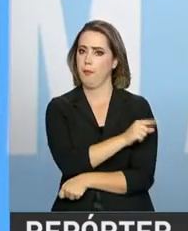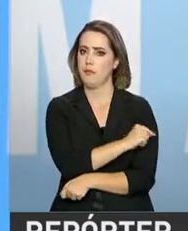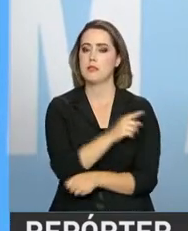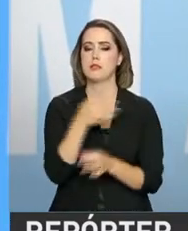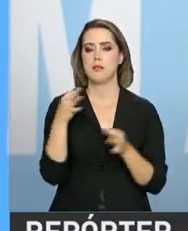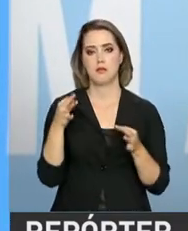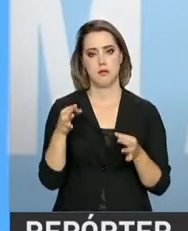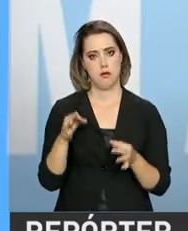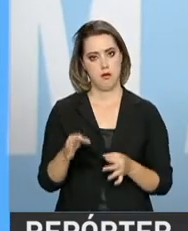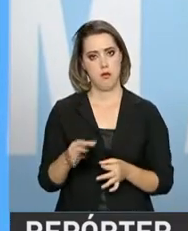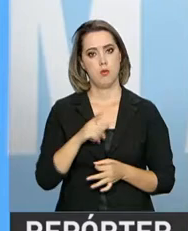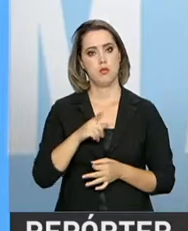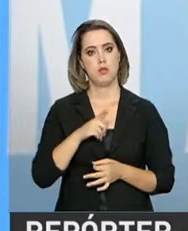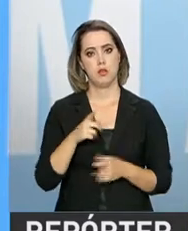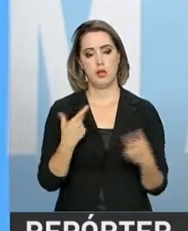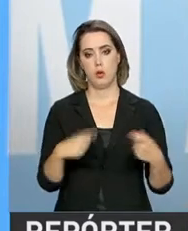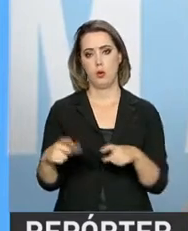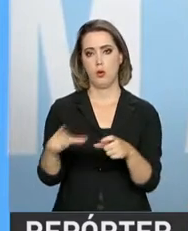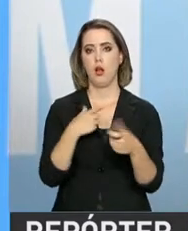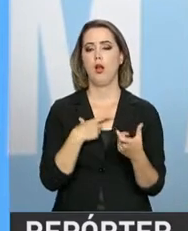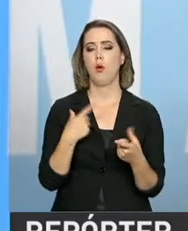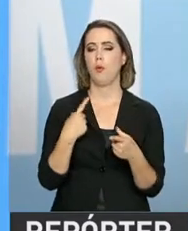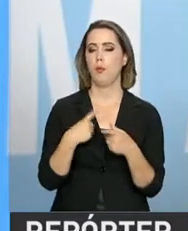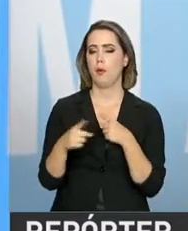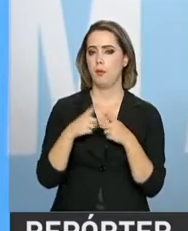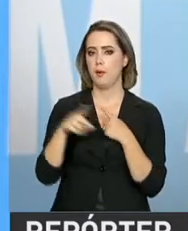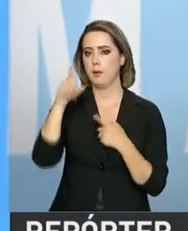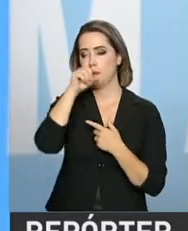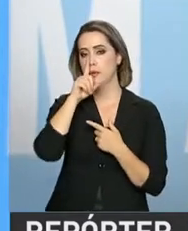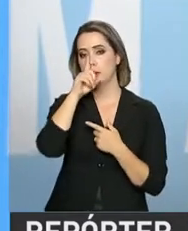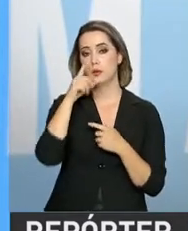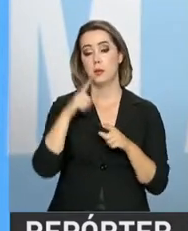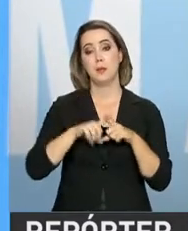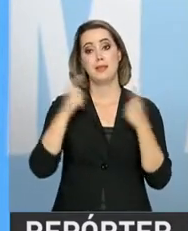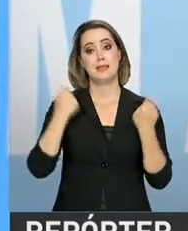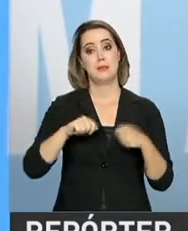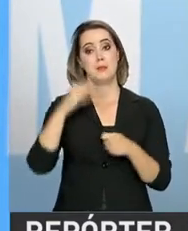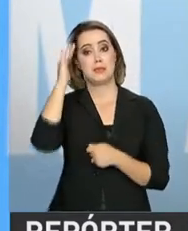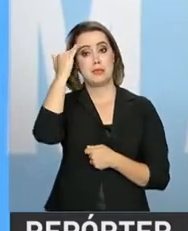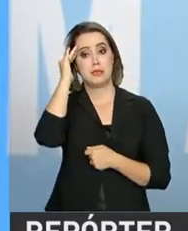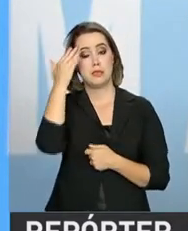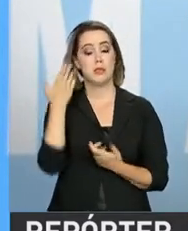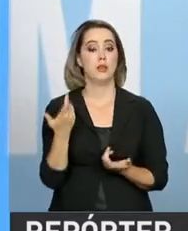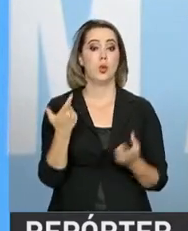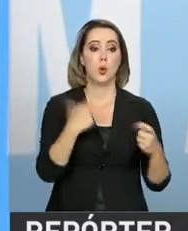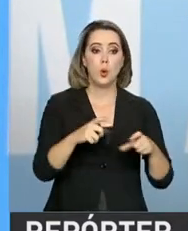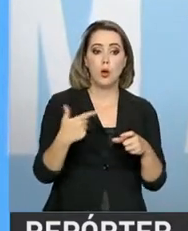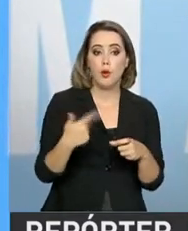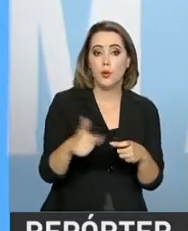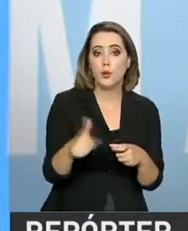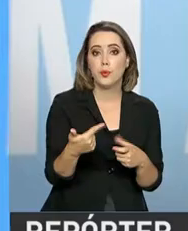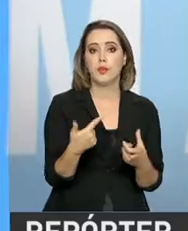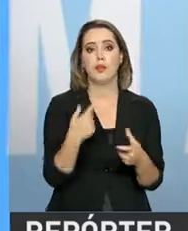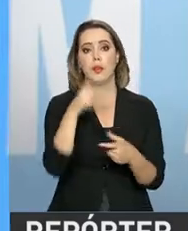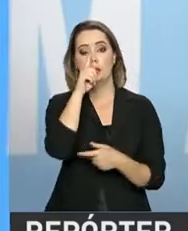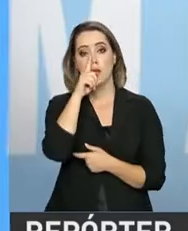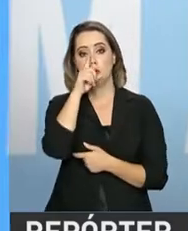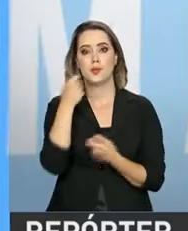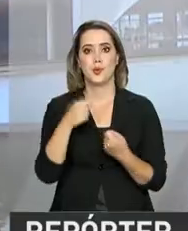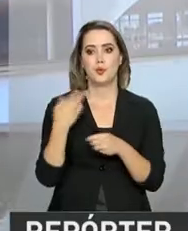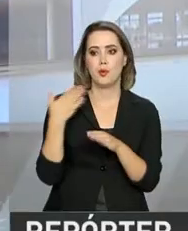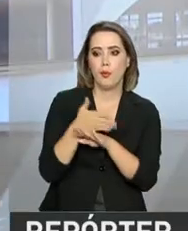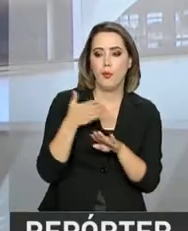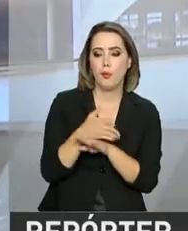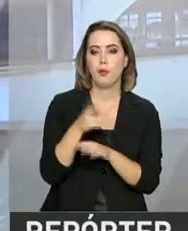pontos onde de fato apresentam algum risco agora a população tem que entender que onde não há risco não há necessidade de acordos passar